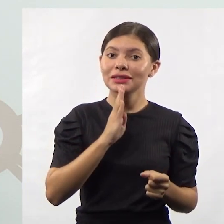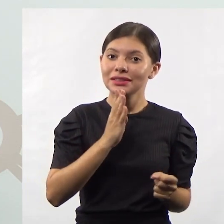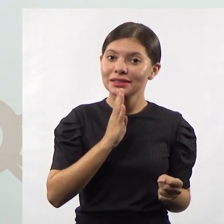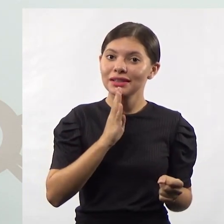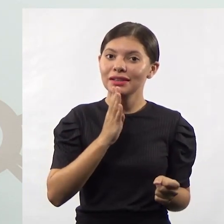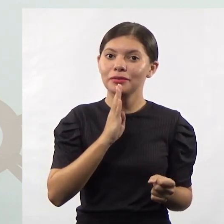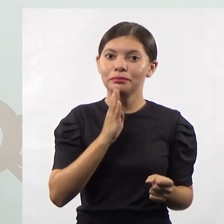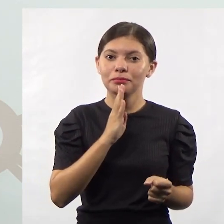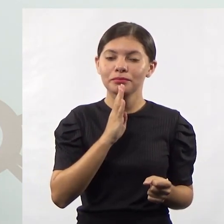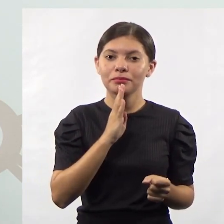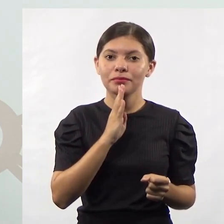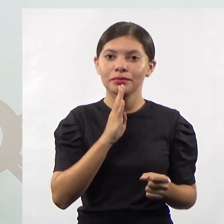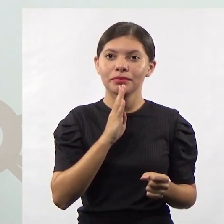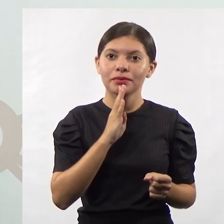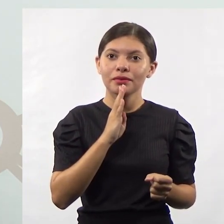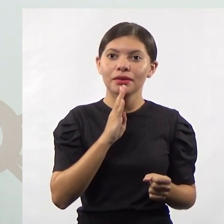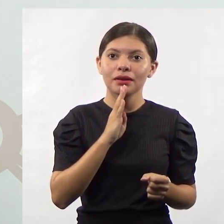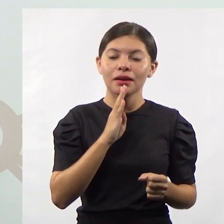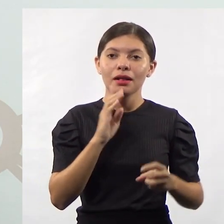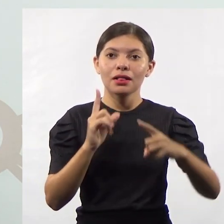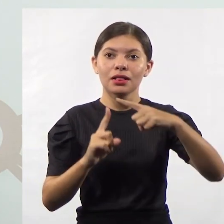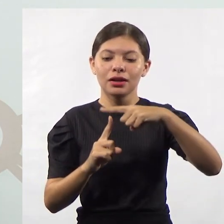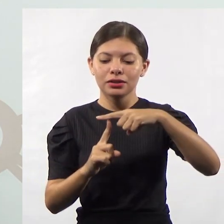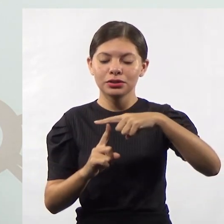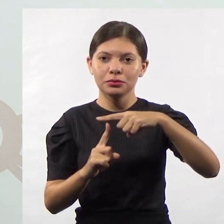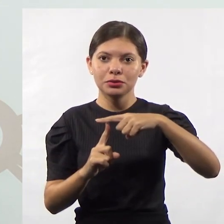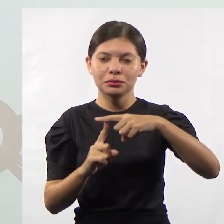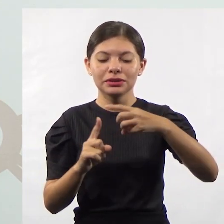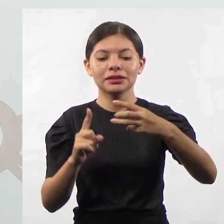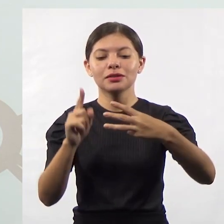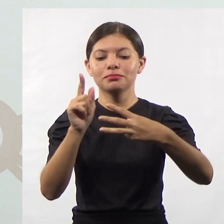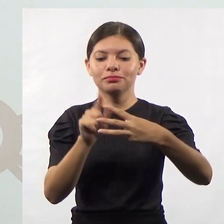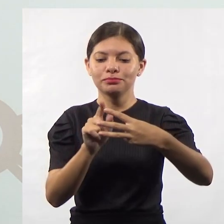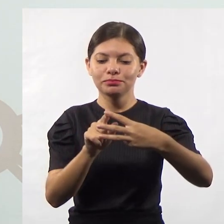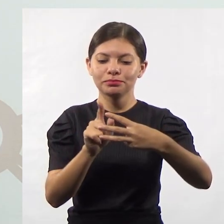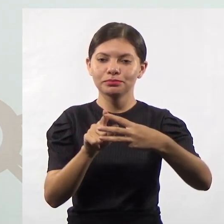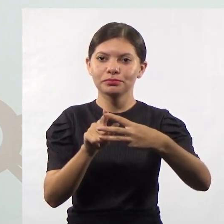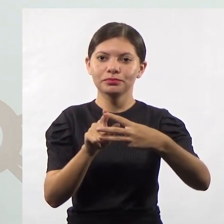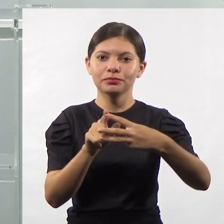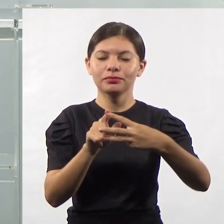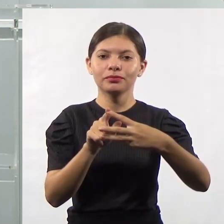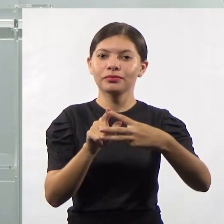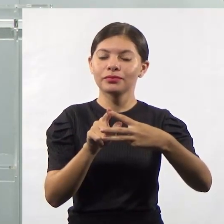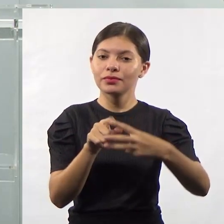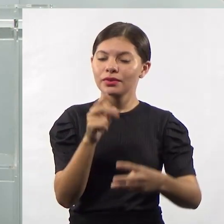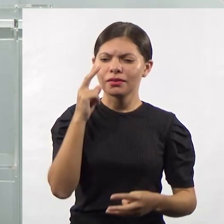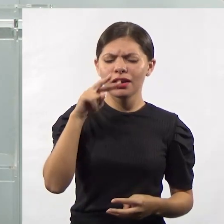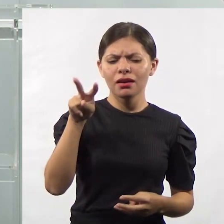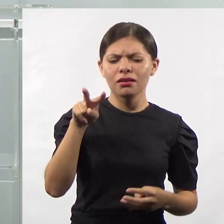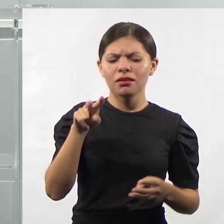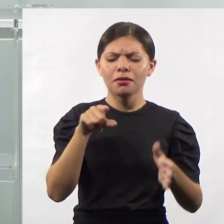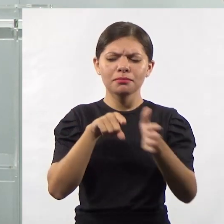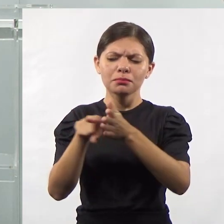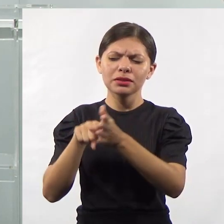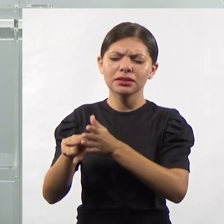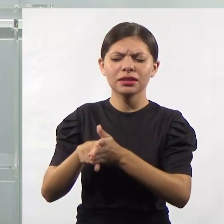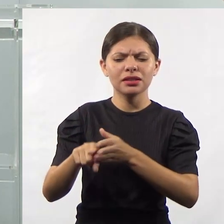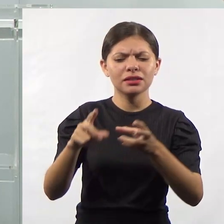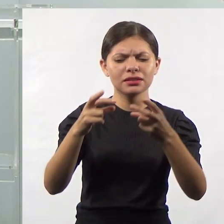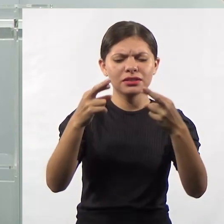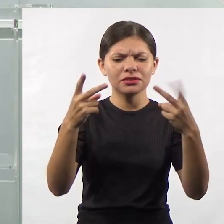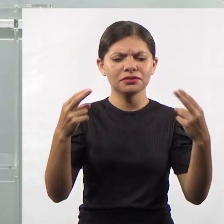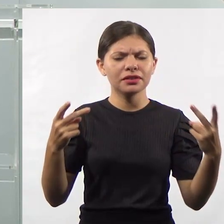primeiro sobre aquilo, geralmente eu tenho um tipo de pesquisa exploratória. Então, a gente vê que essas pesquisas, elas têm